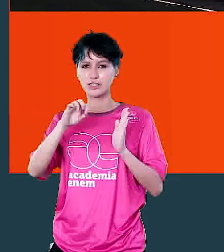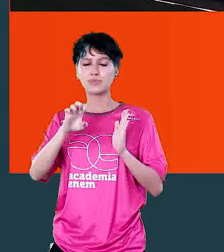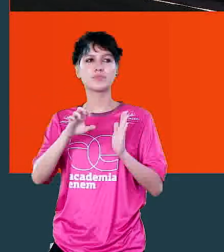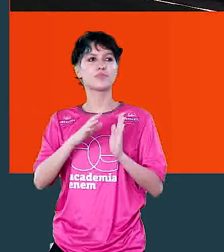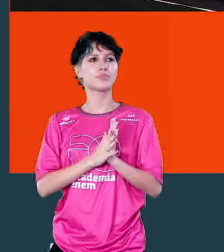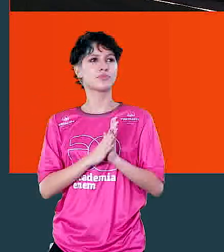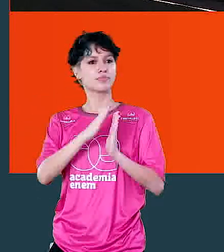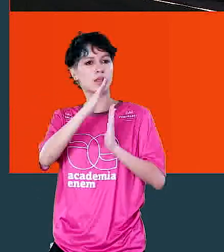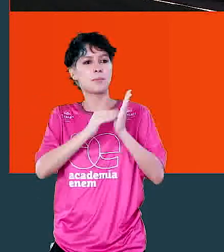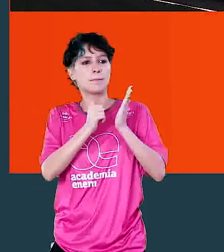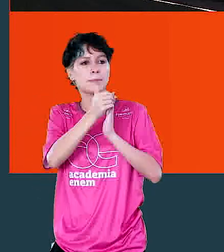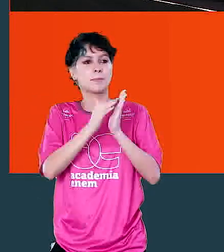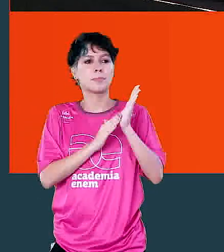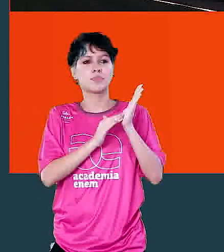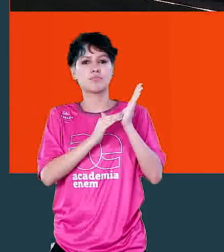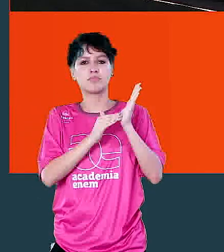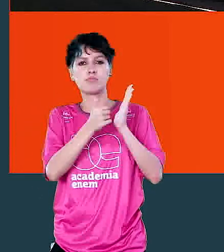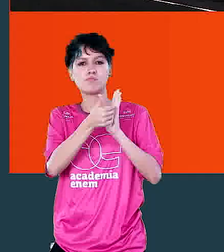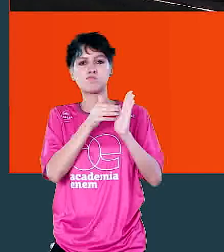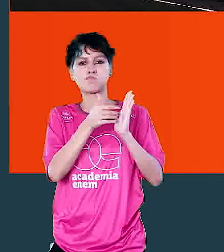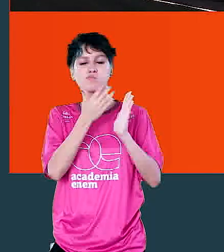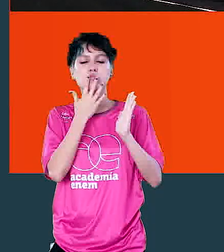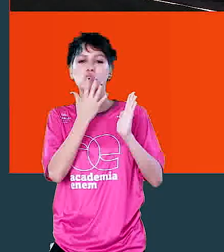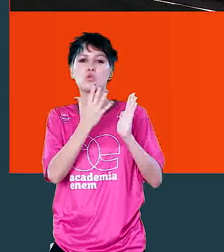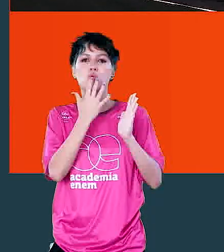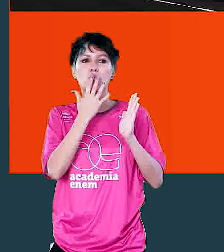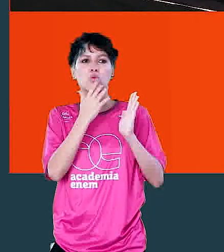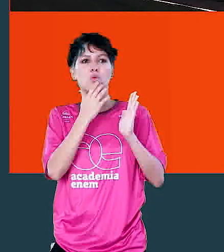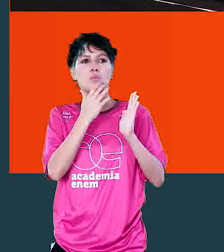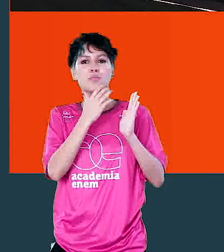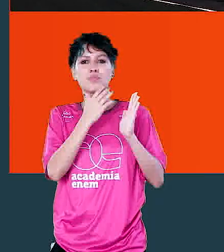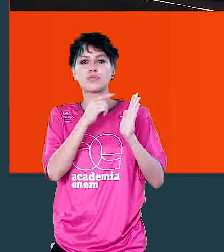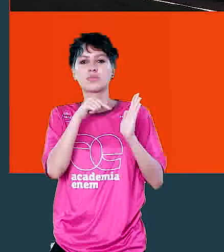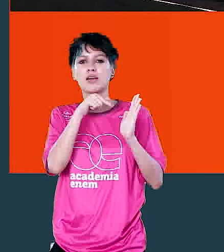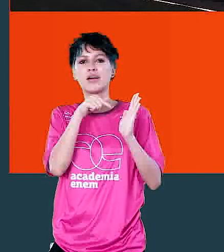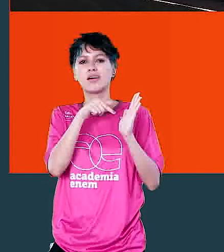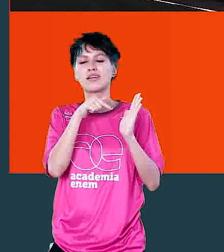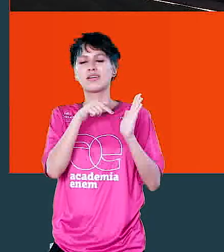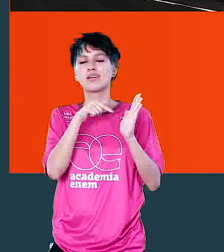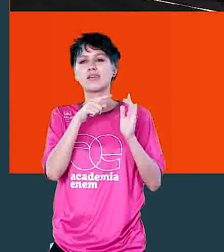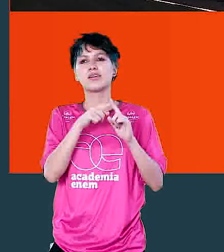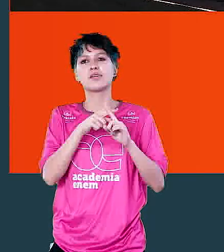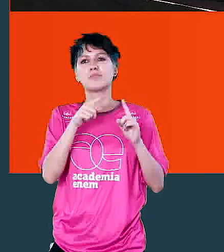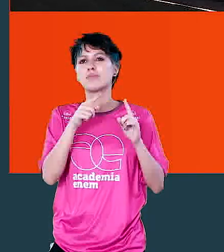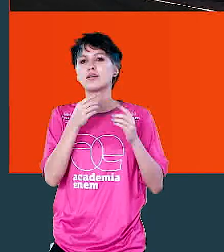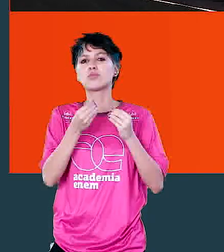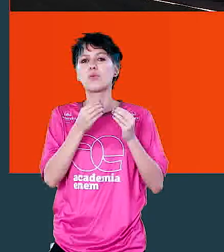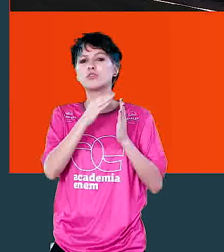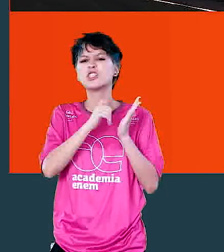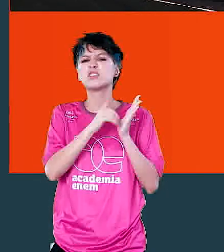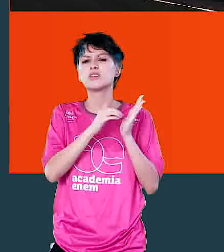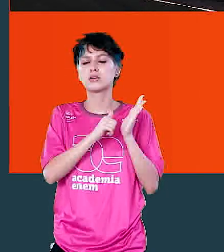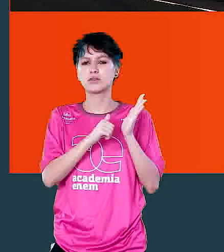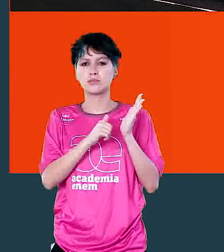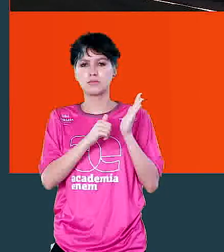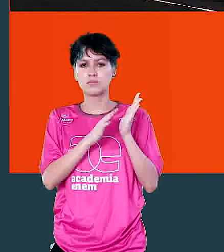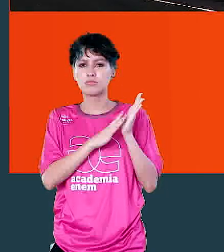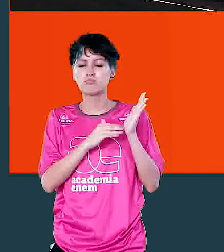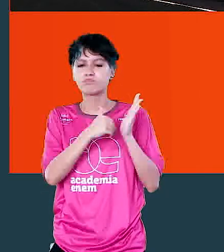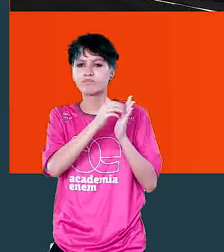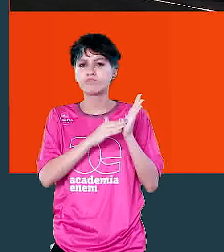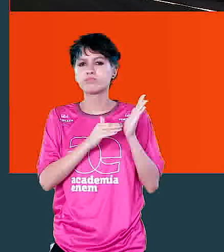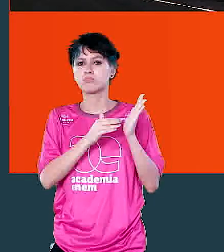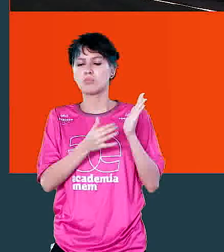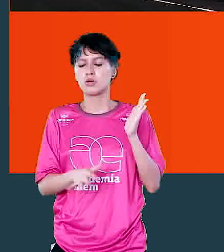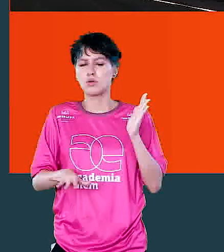parede aqui com a tinta aqui, cara, mas essa estrutura metálica aqui, mas não ficou legal. O que eu faço para tirar essa tinta? Eu coloco